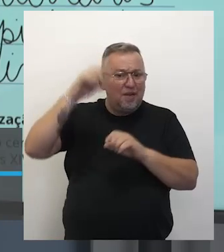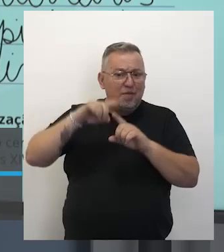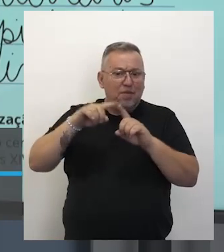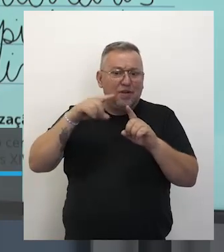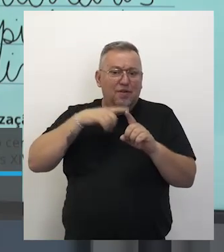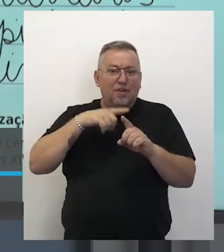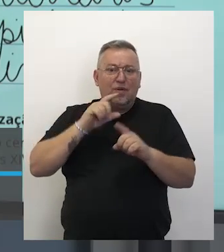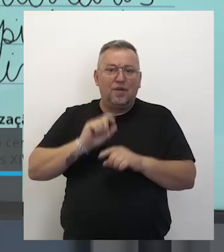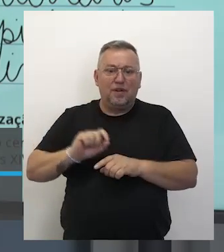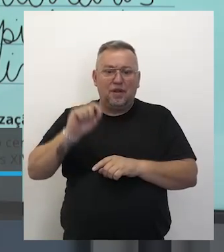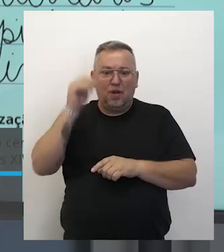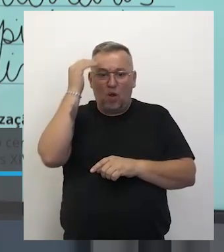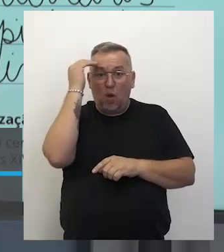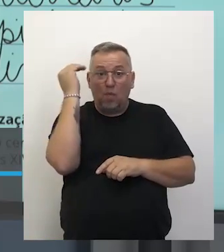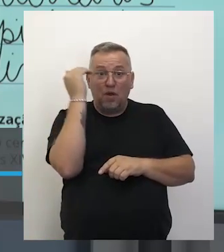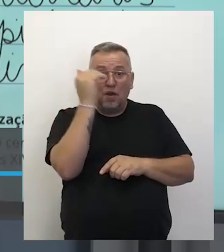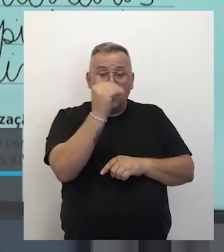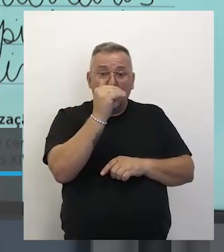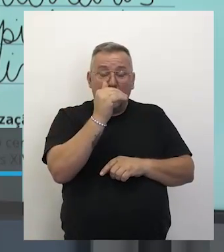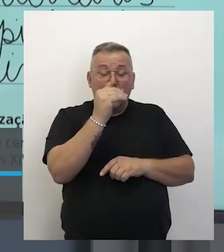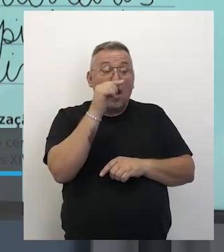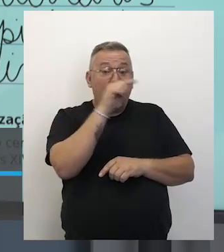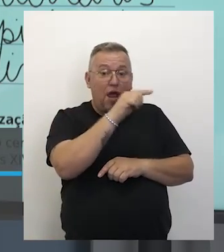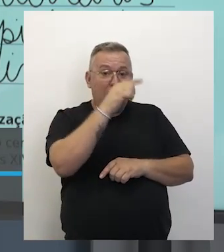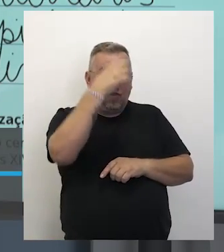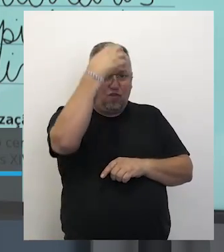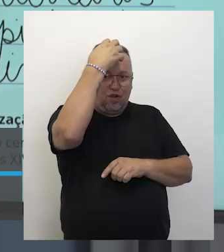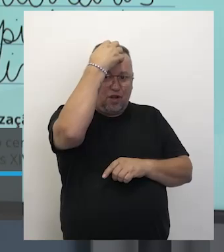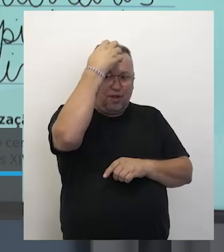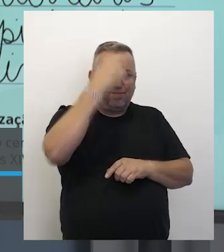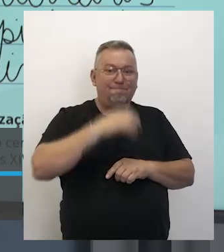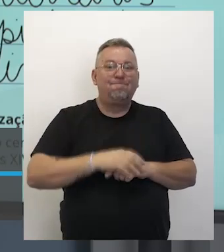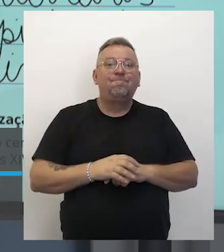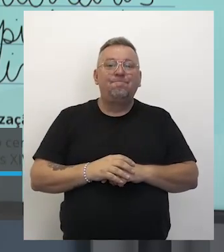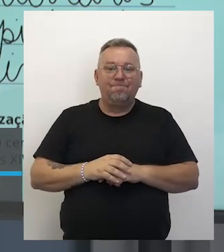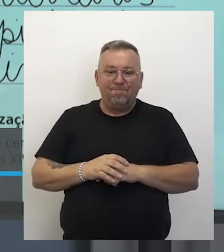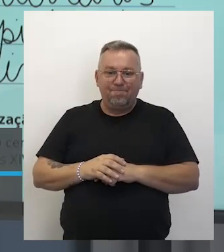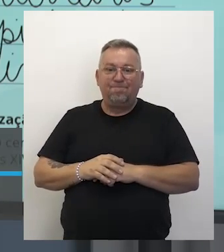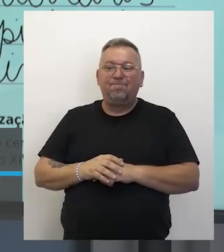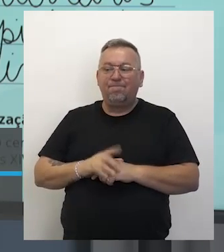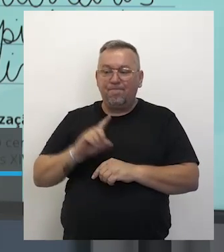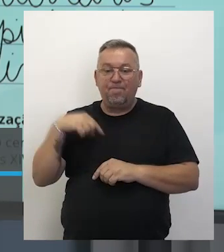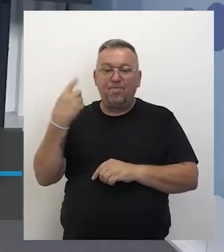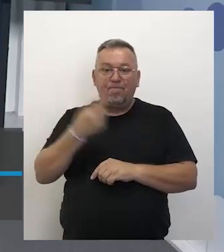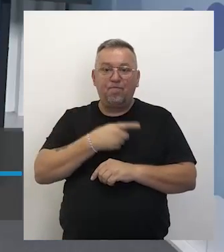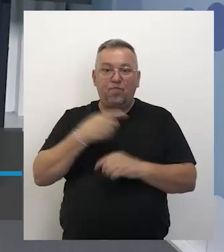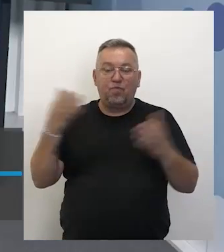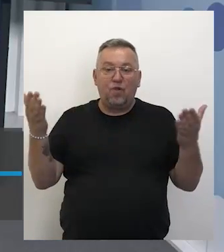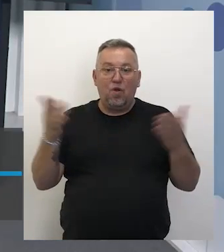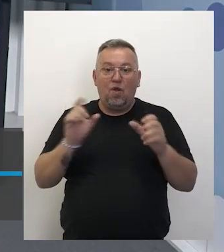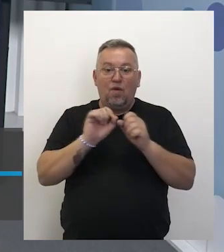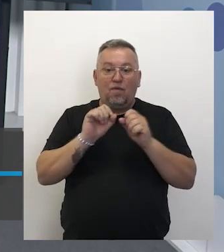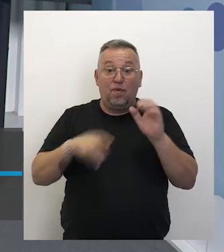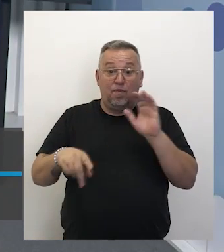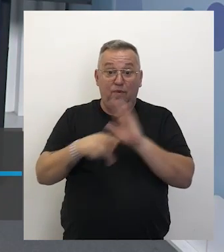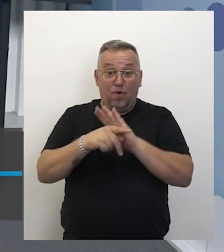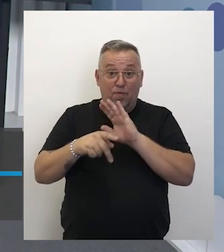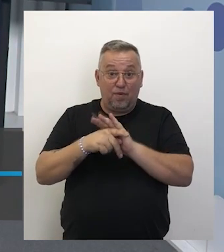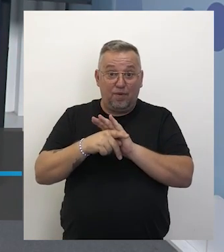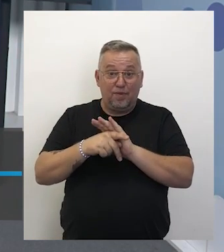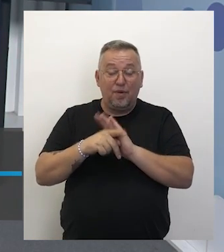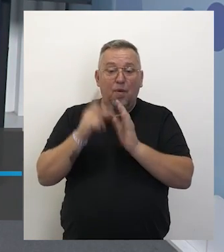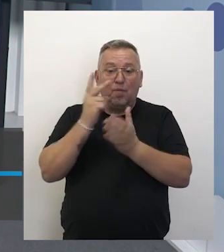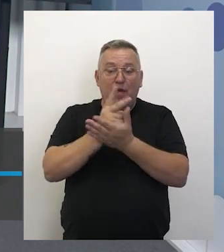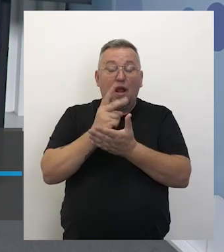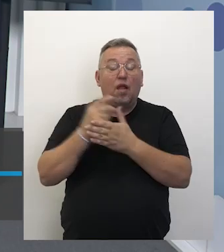que obedecer à professora Fernanda. E aí, nós duas agora fazemos parte de um mesmo